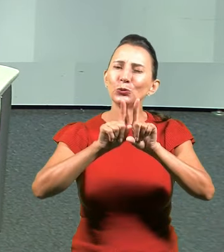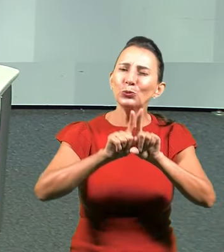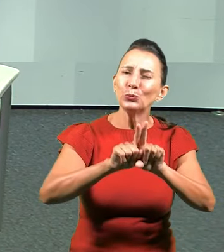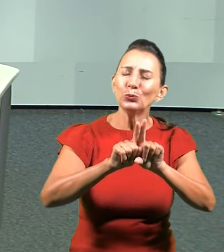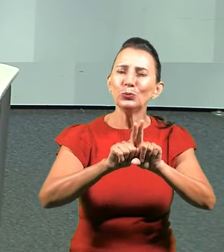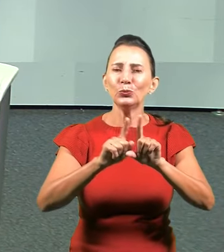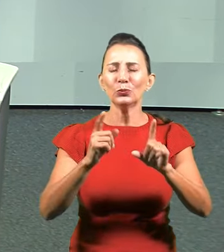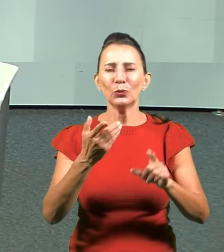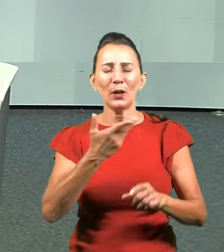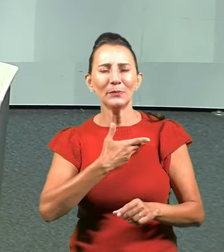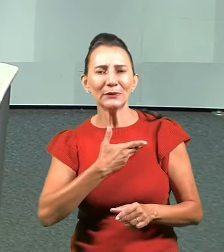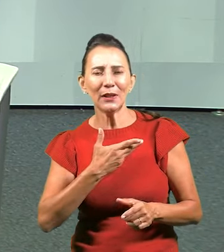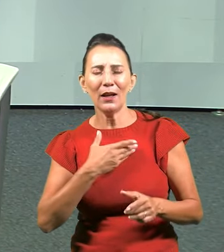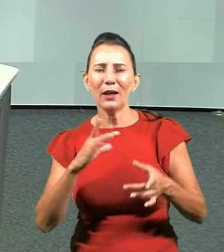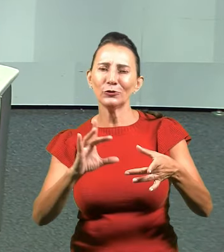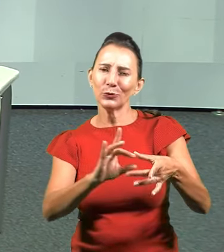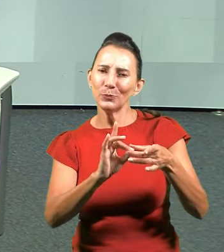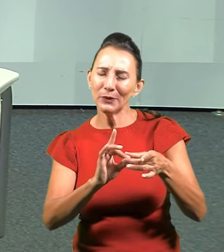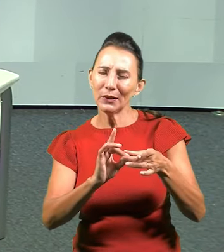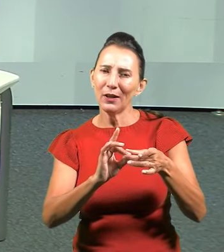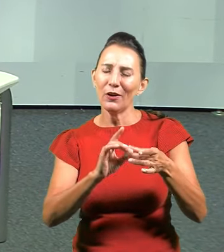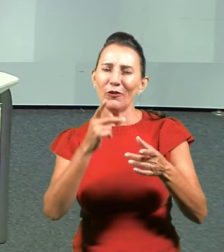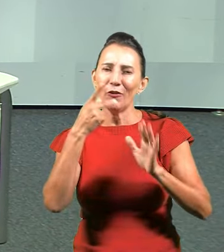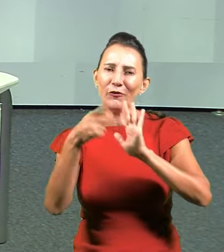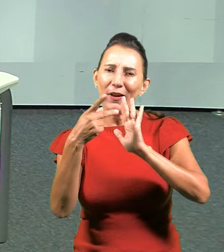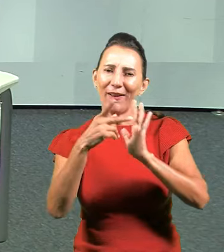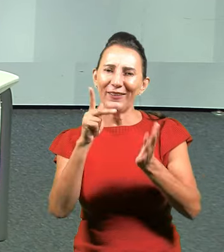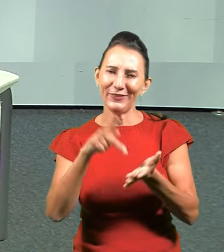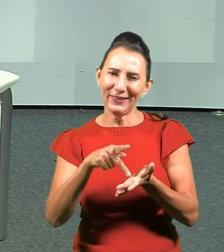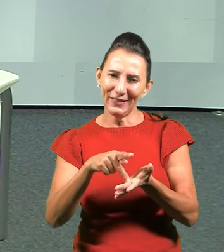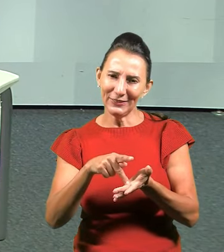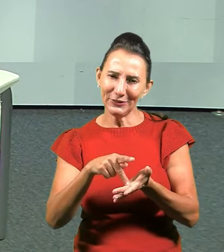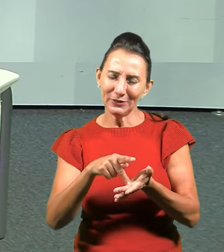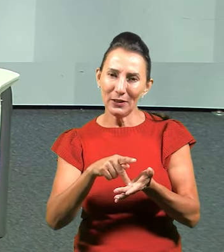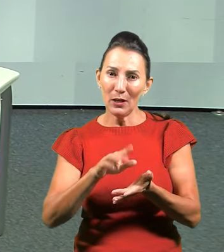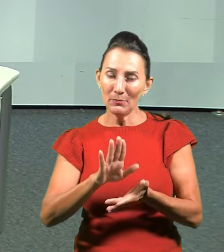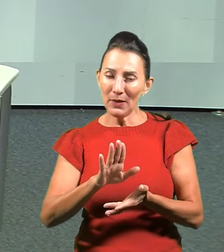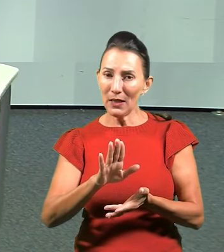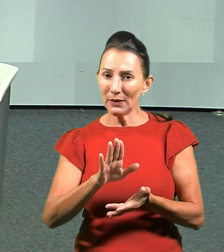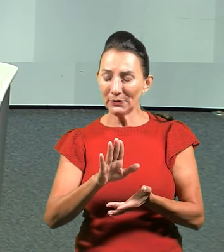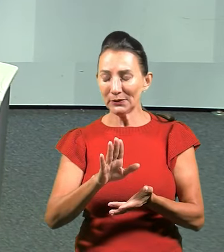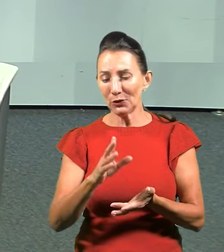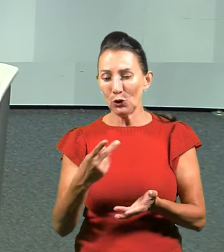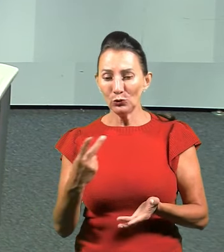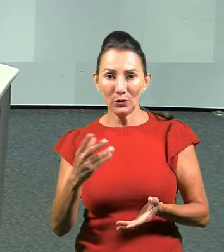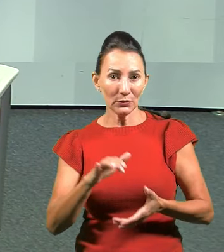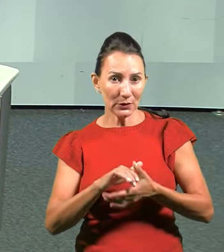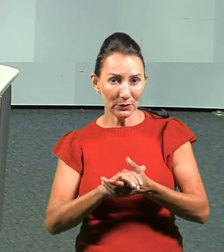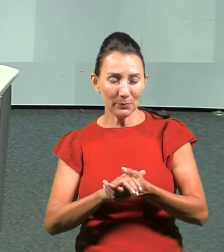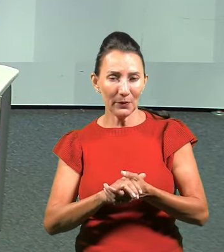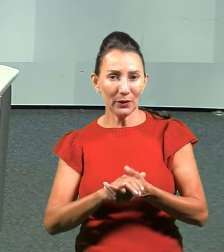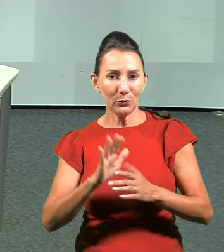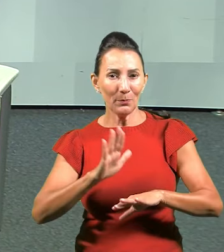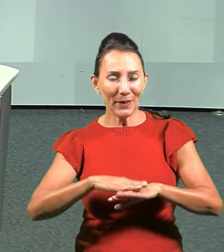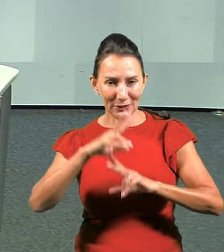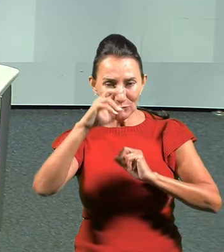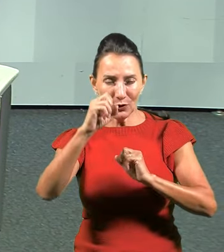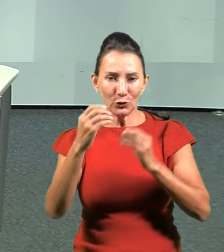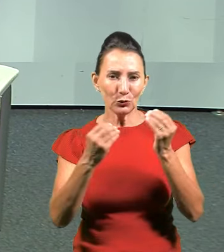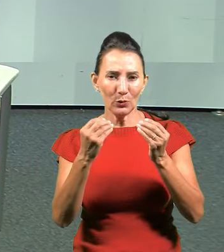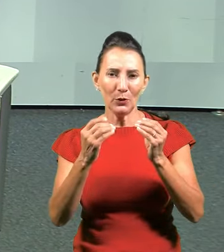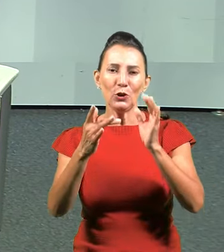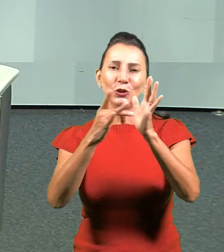comunhão, sinceridade, tudo isso faz parte. Mas o que nos tornou mais forte ao longo desses anos foi